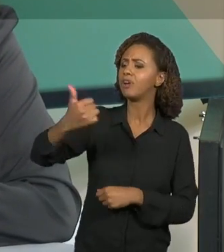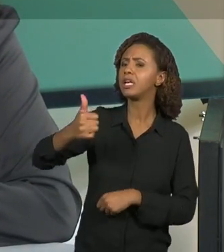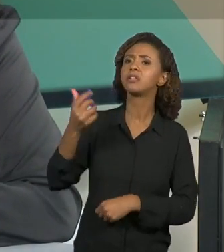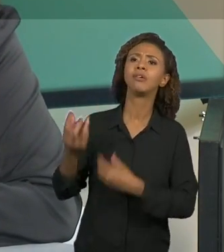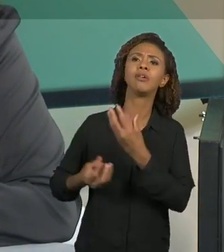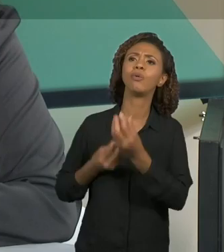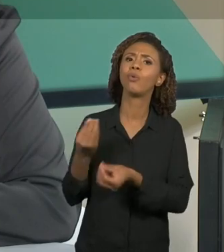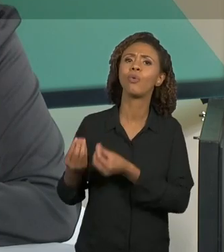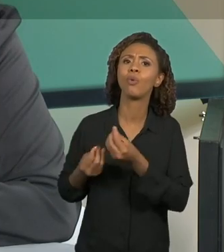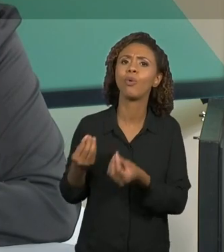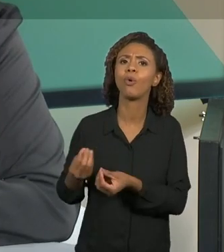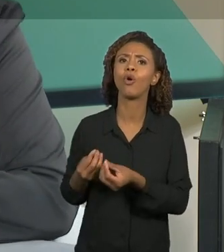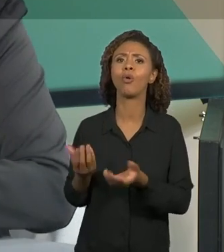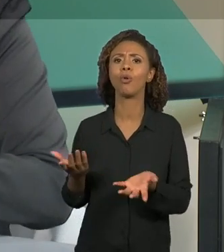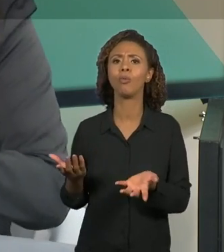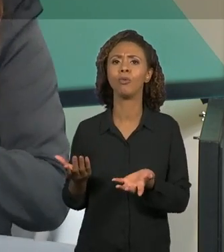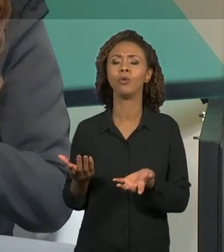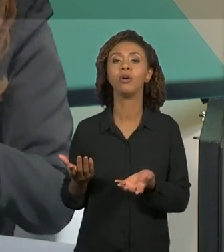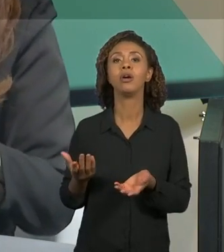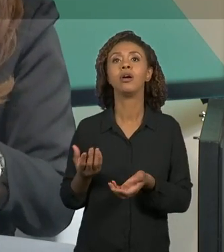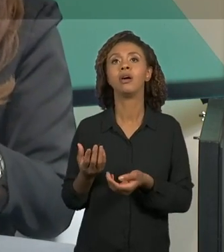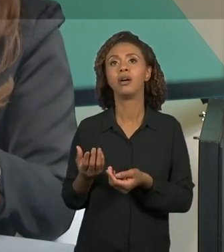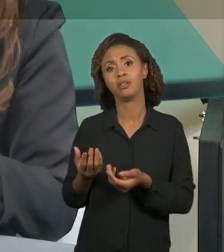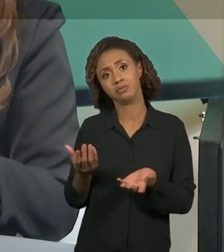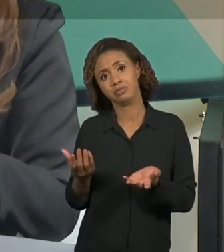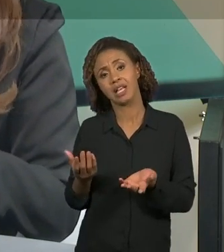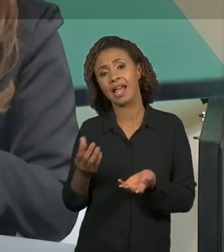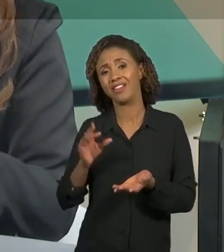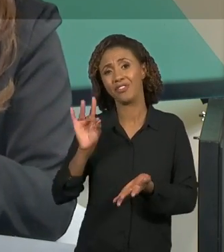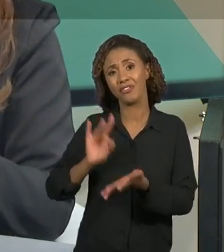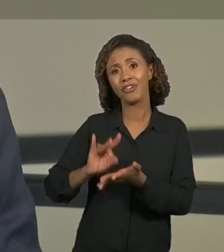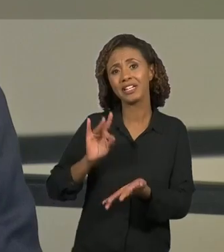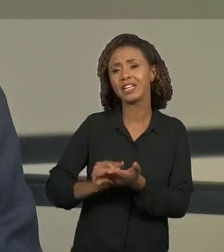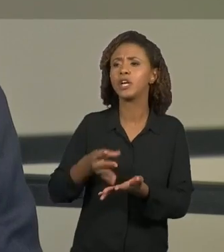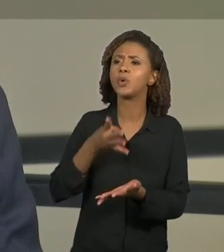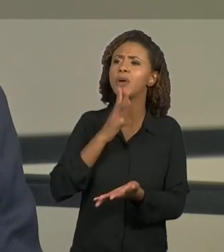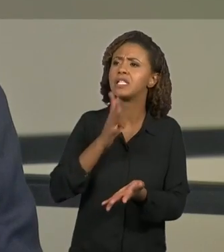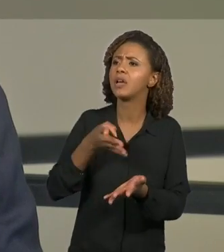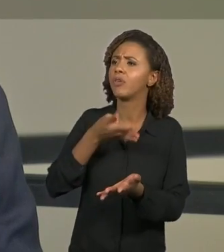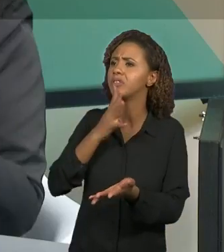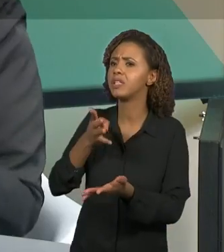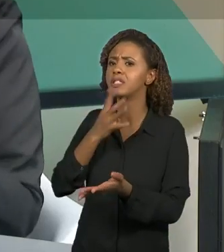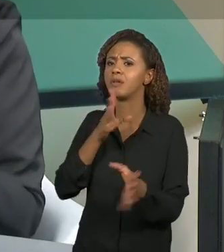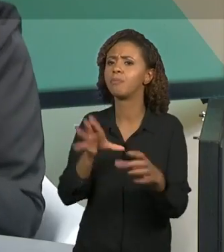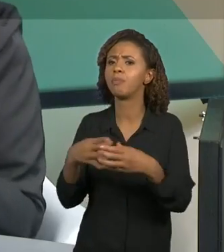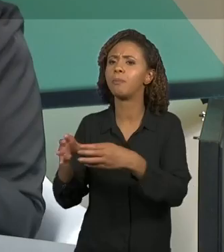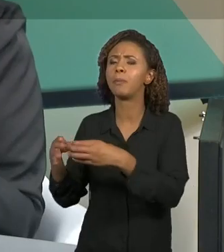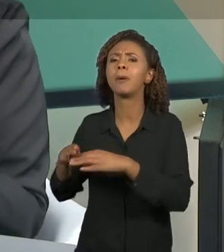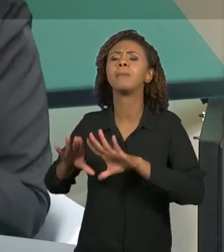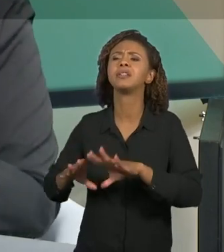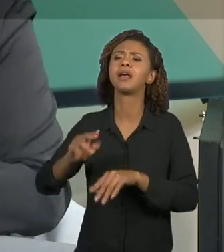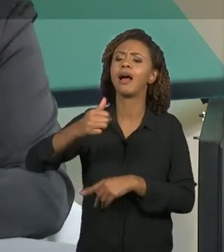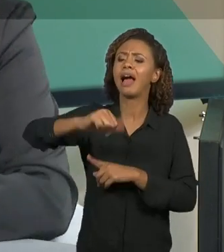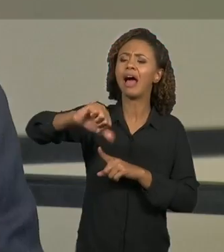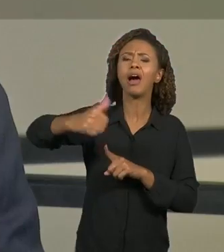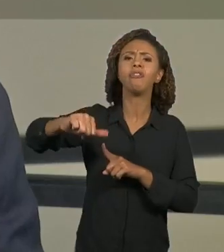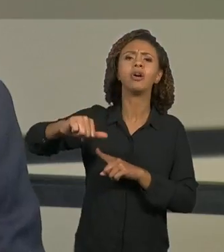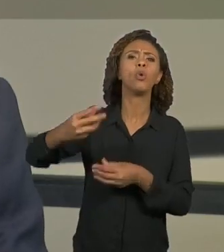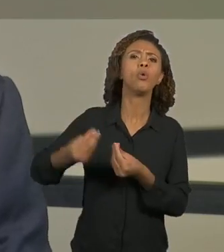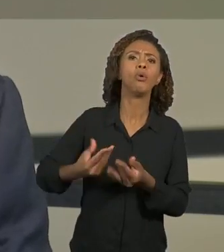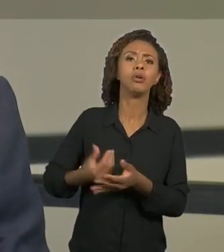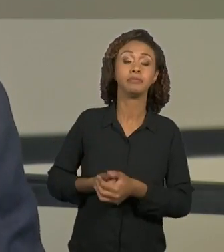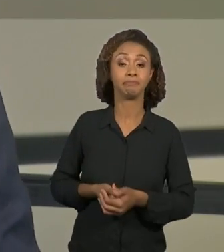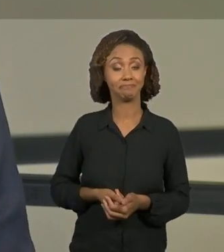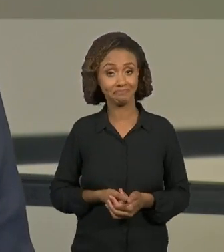como será a integração dos profissionais eu acho que a integração a gente já falou dos trabalhos em equipe mas e avaliação como que ela vai ser